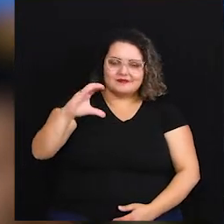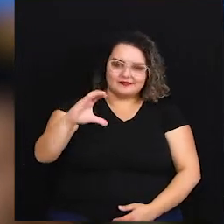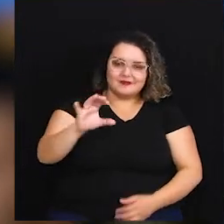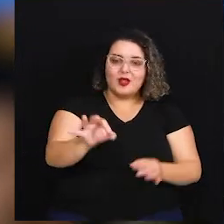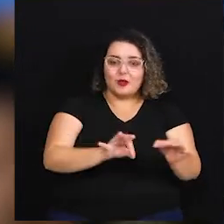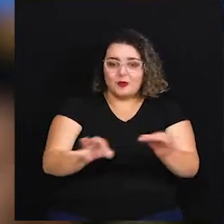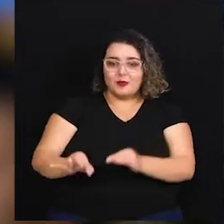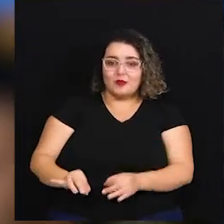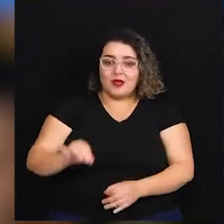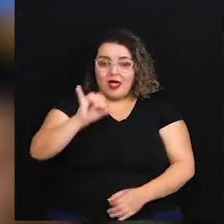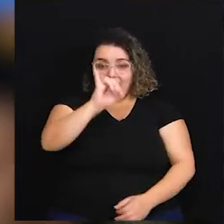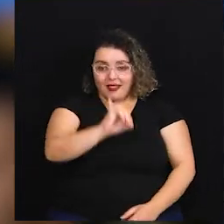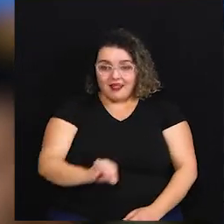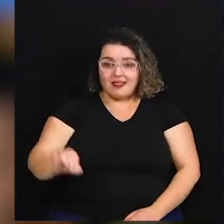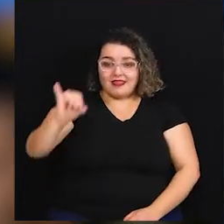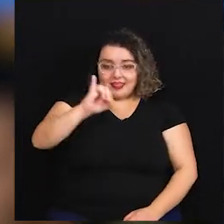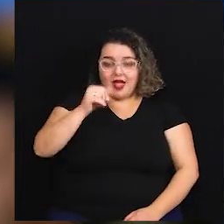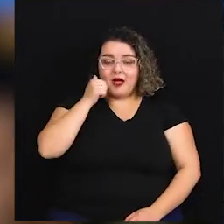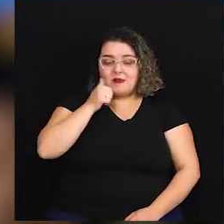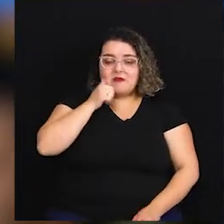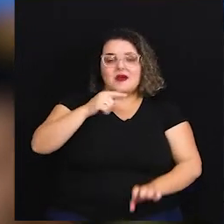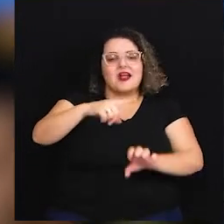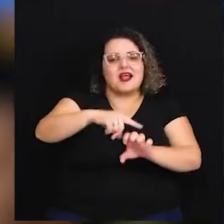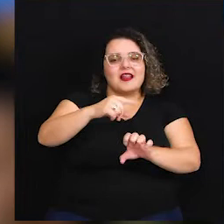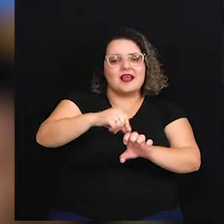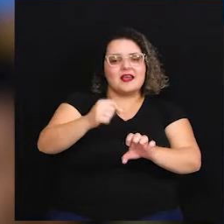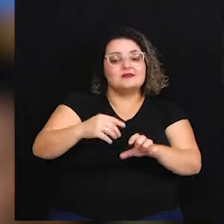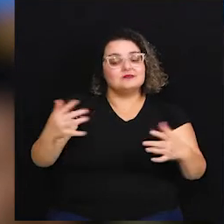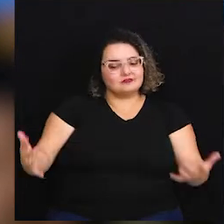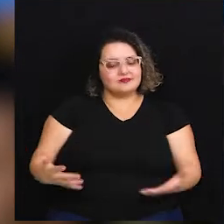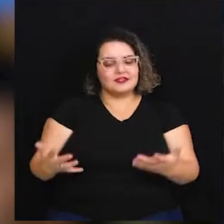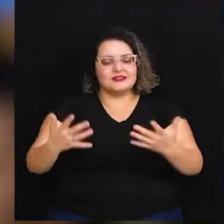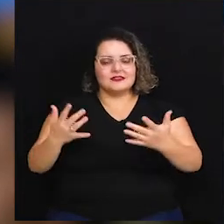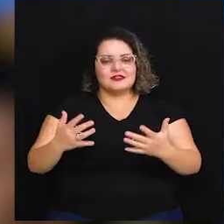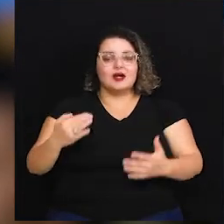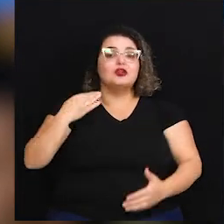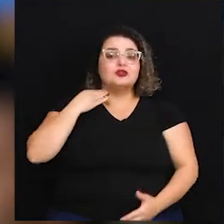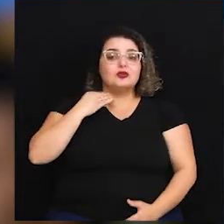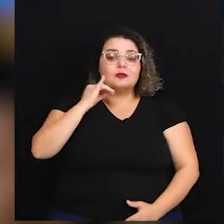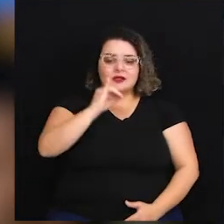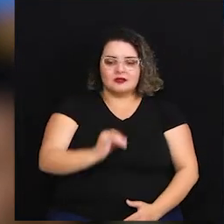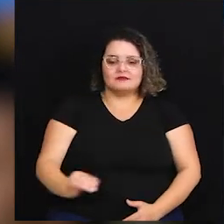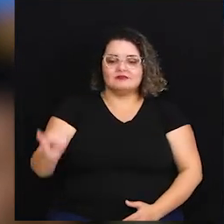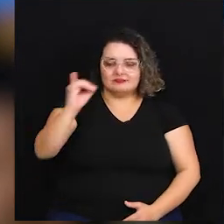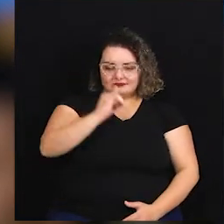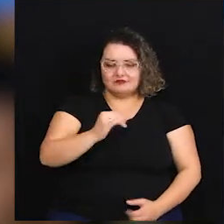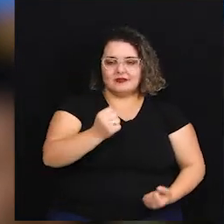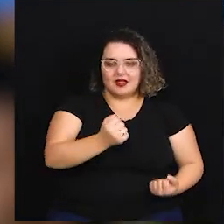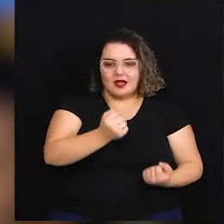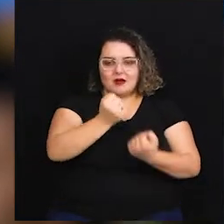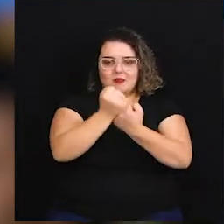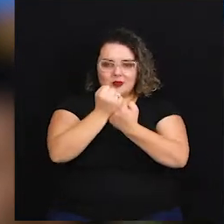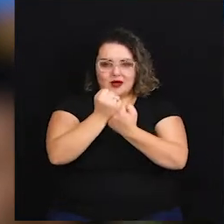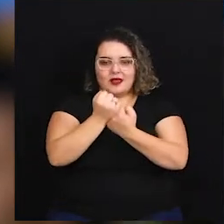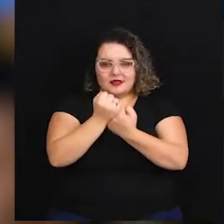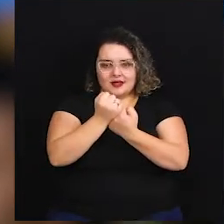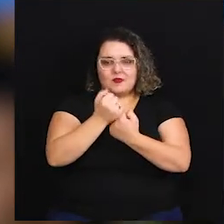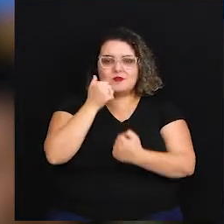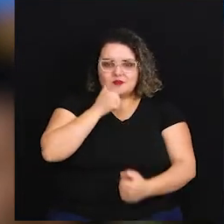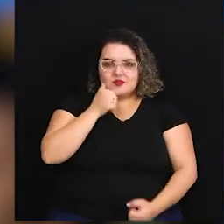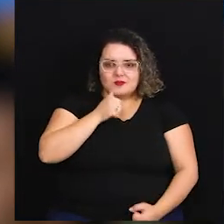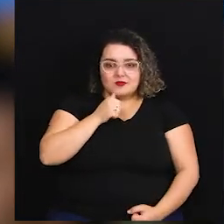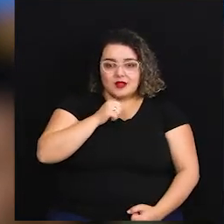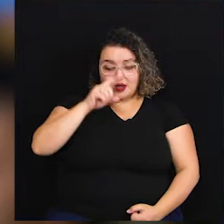projeto Programa Itaú Mulher Empreendedora, uma iniciativa do Banco Itaú que busca apoiar mulheres donas de